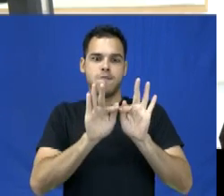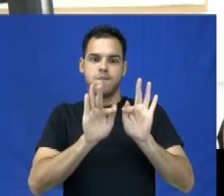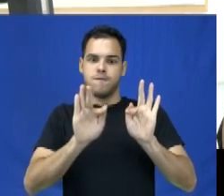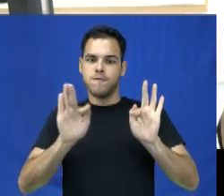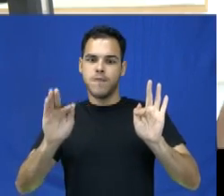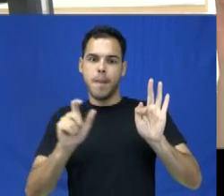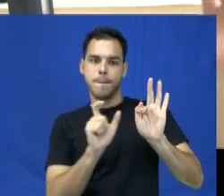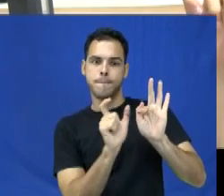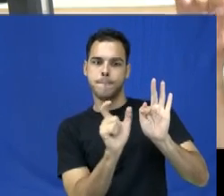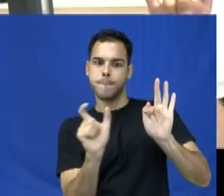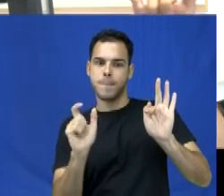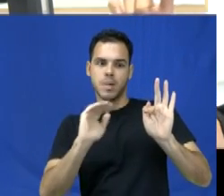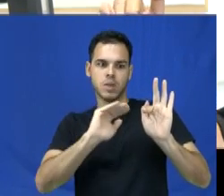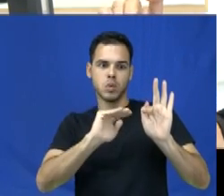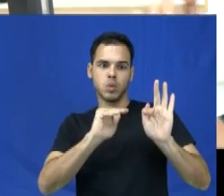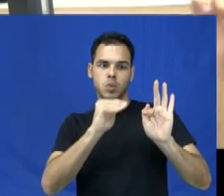as